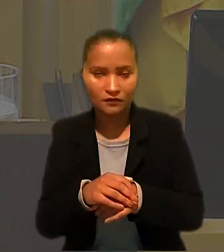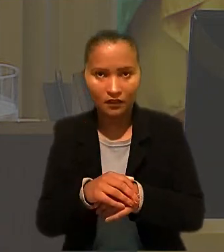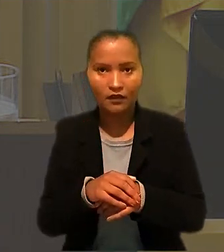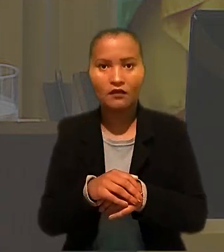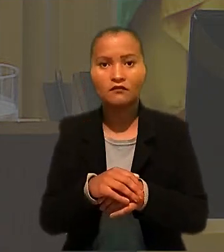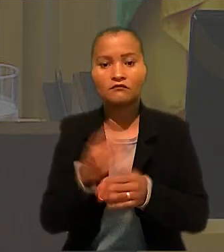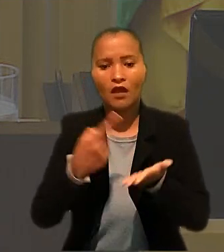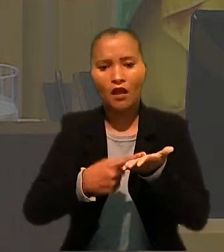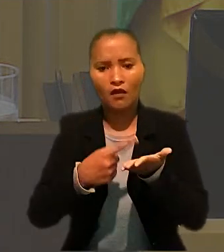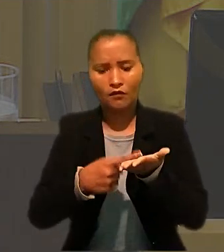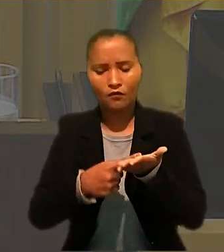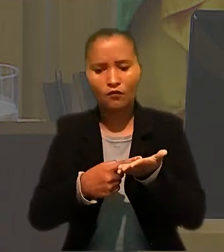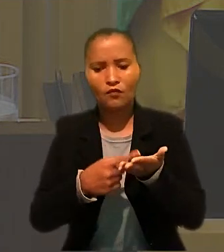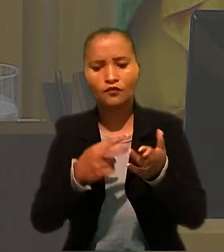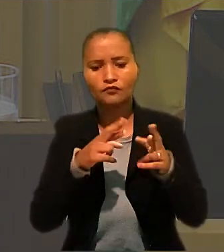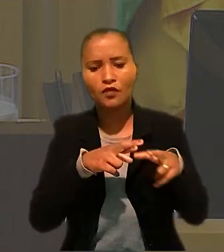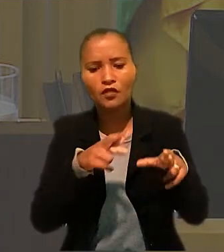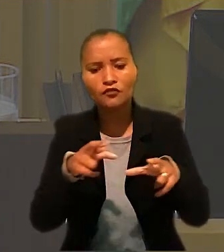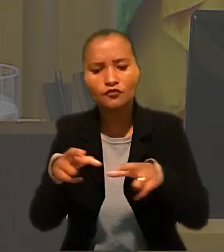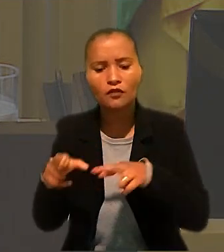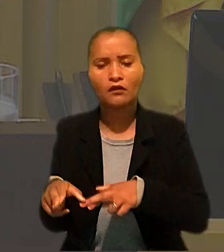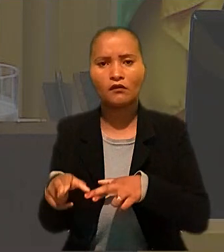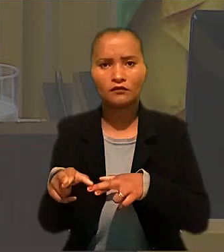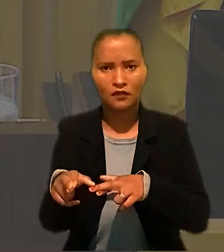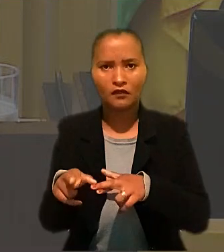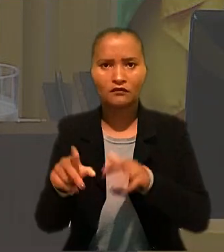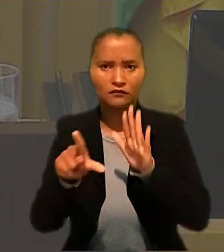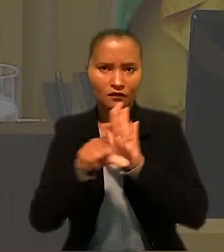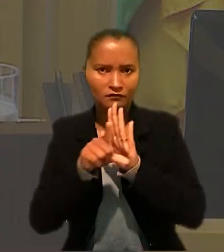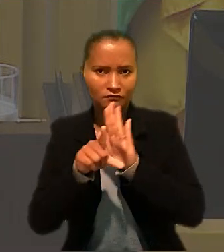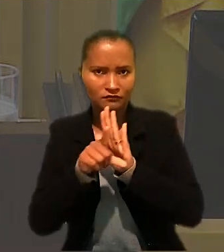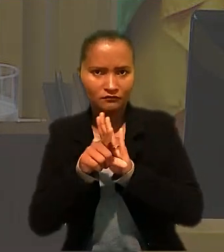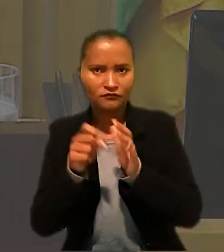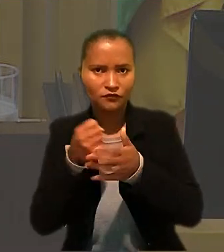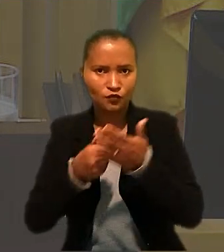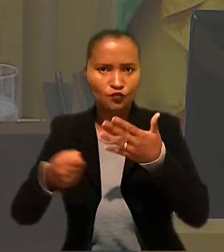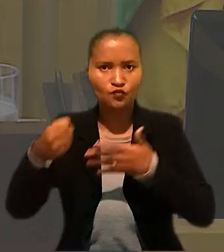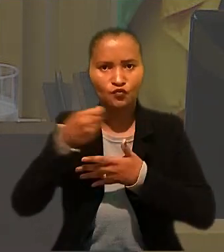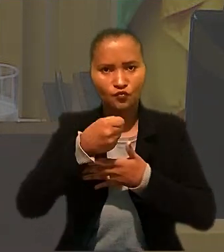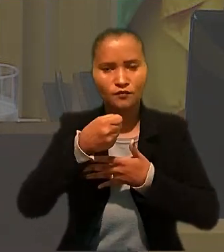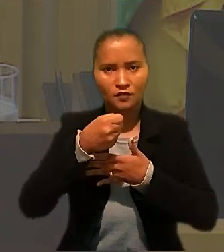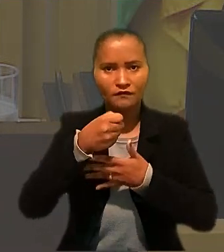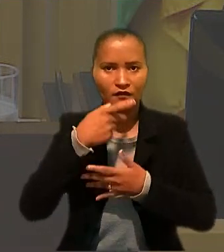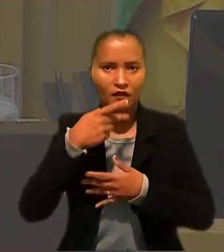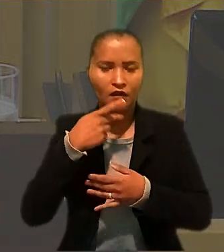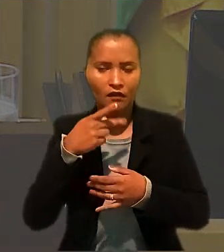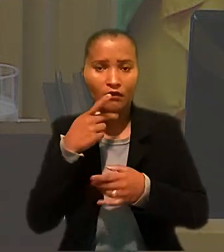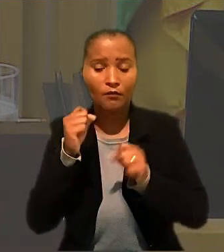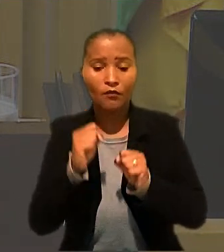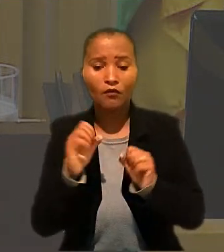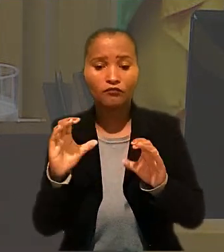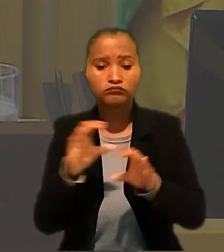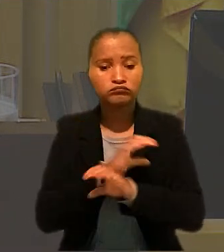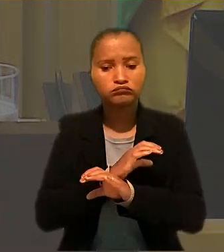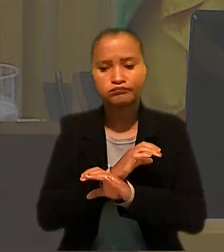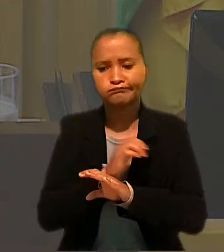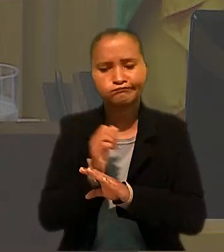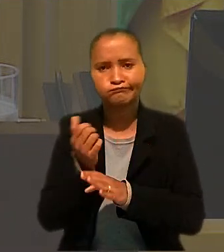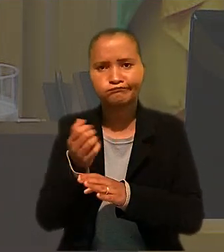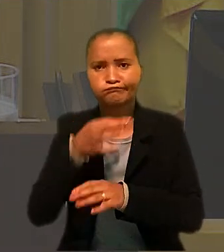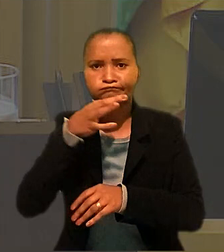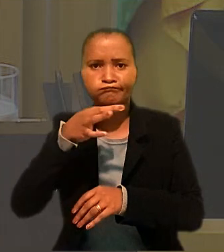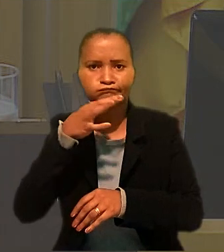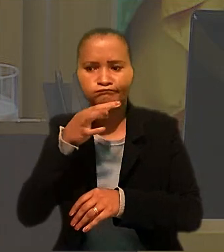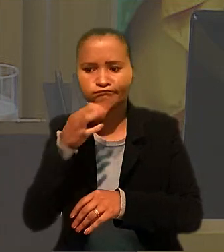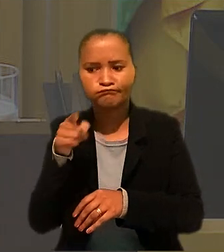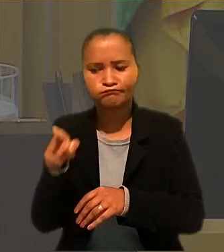Assim, em face da fundamentação do acordo regional, da legislação e súmula mencionados, pode-se concluir que não se